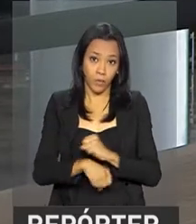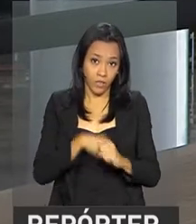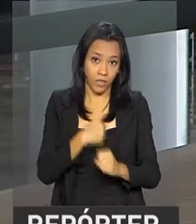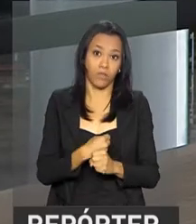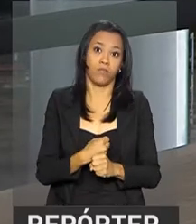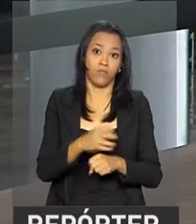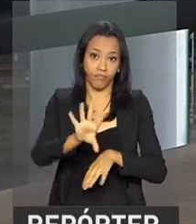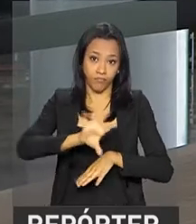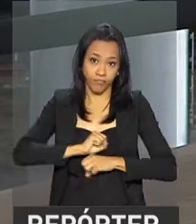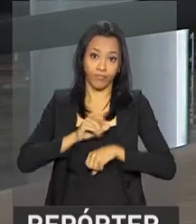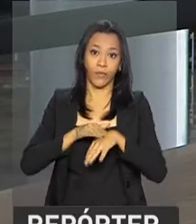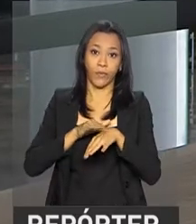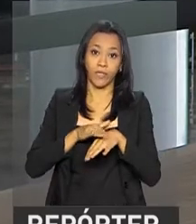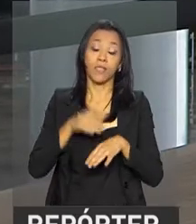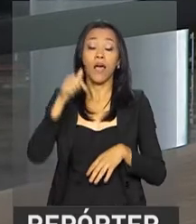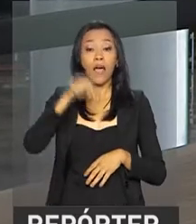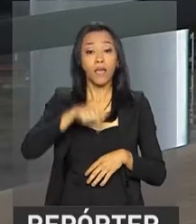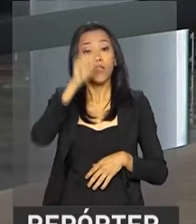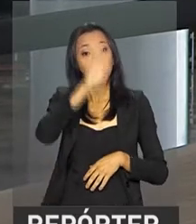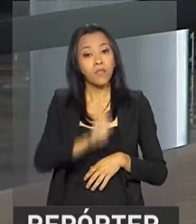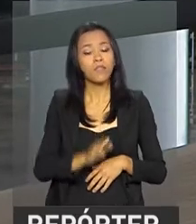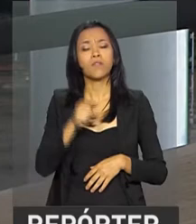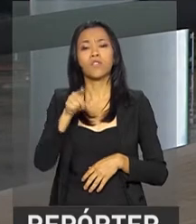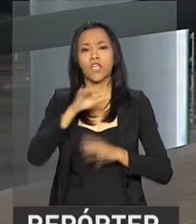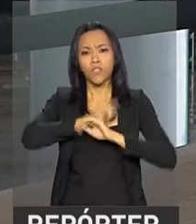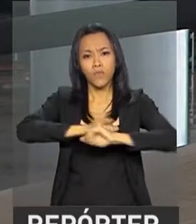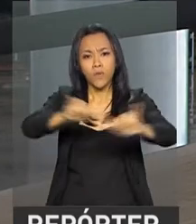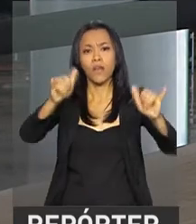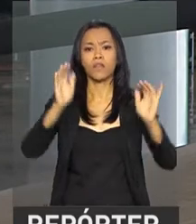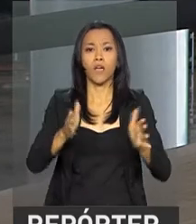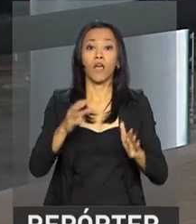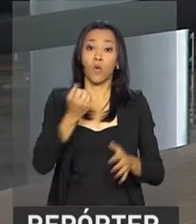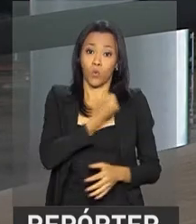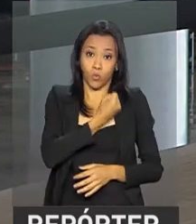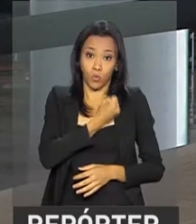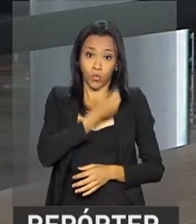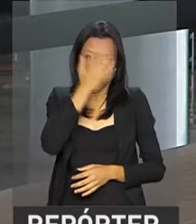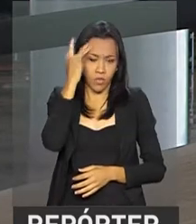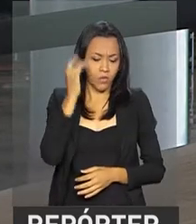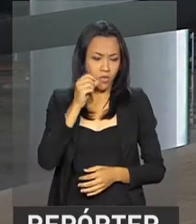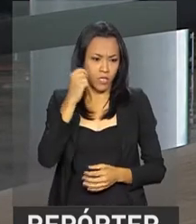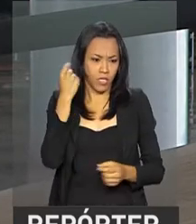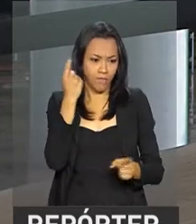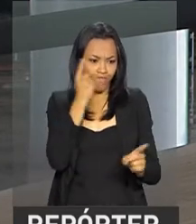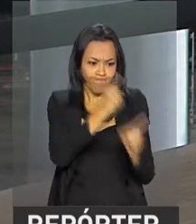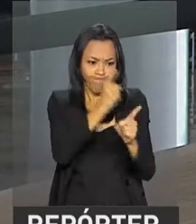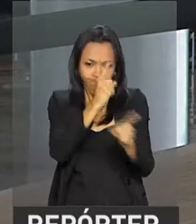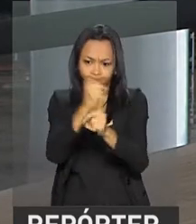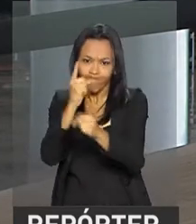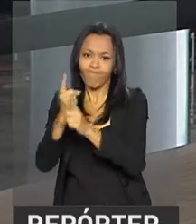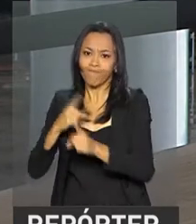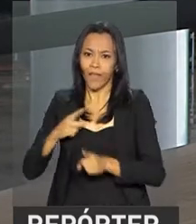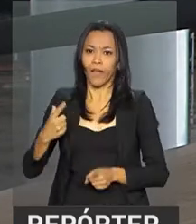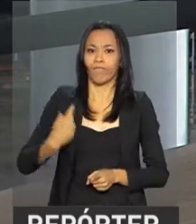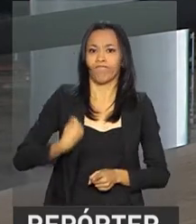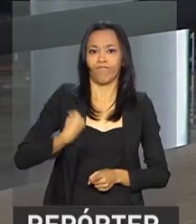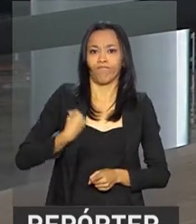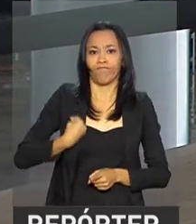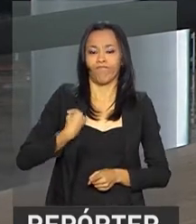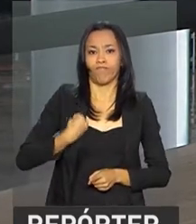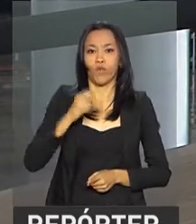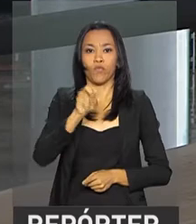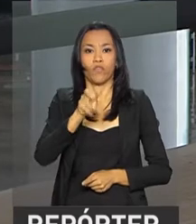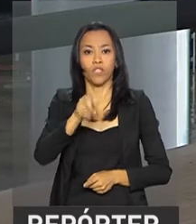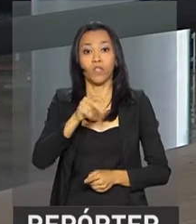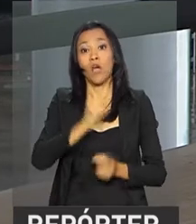indica que desde 2012 o número de pessoas diagnosticadas com o vírus cresceu 18% e